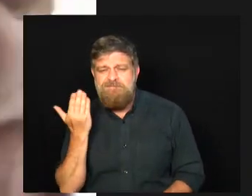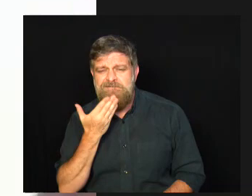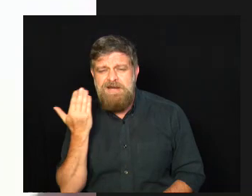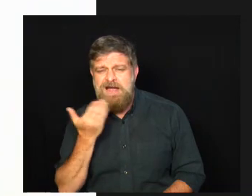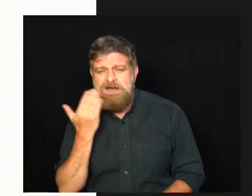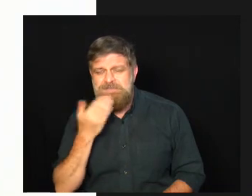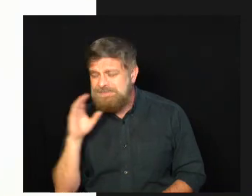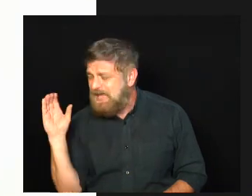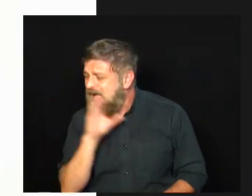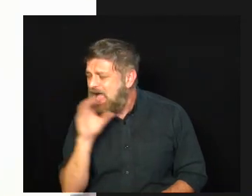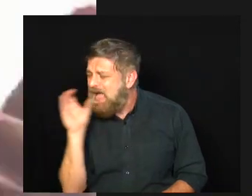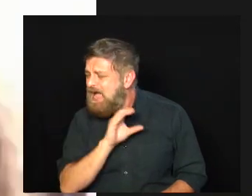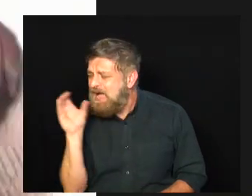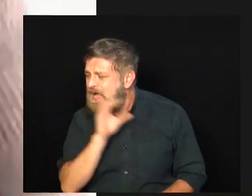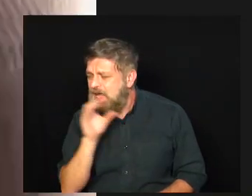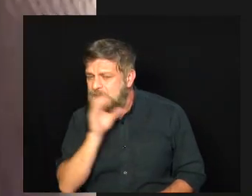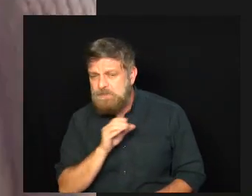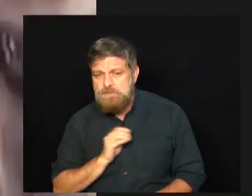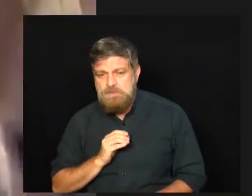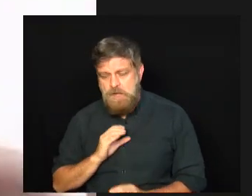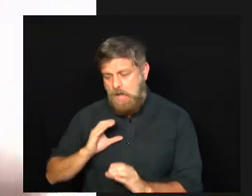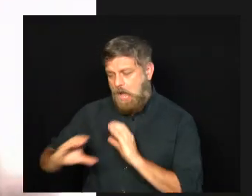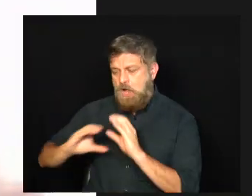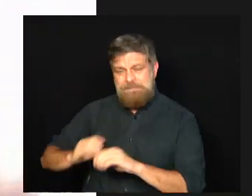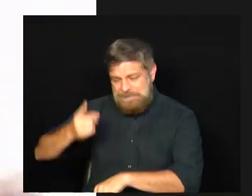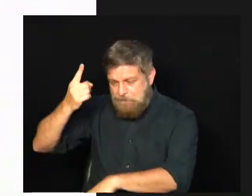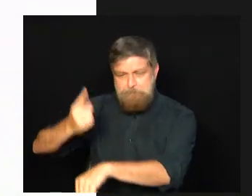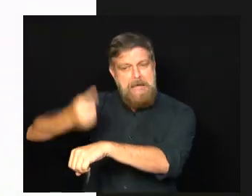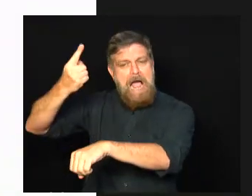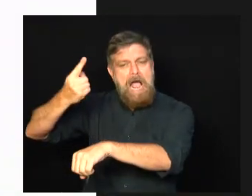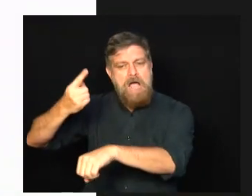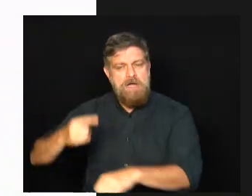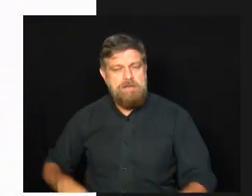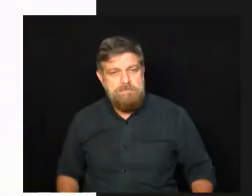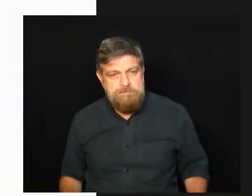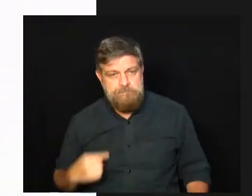muito rápido, a comunicação é imediata,